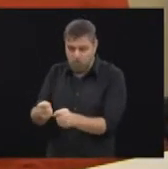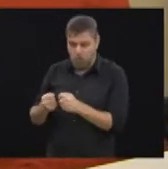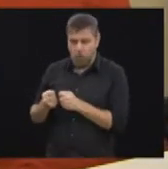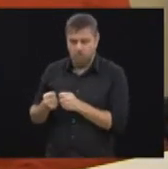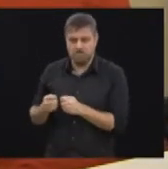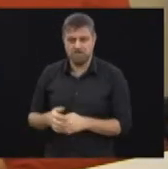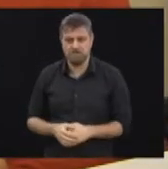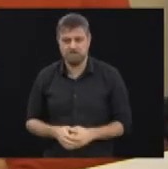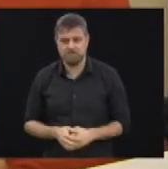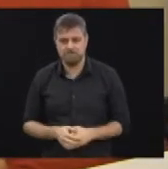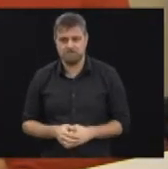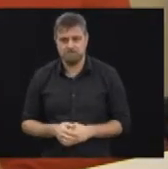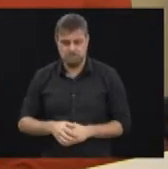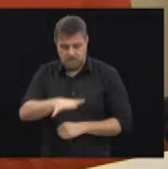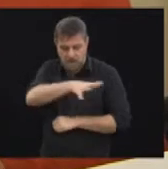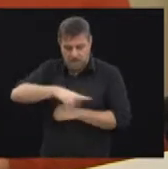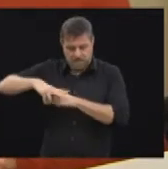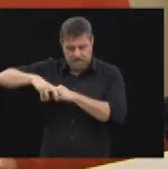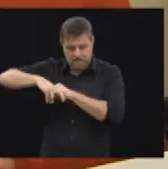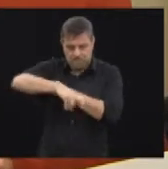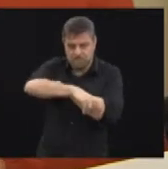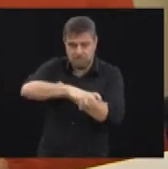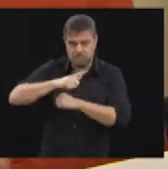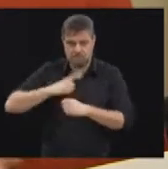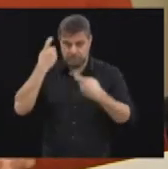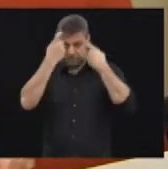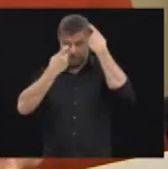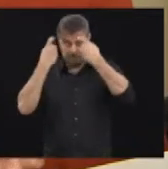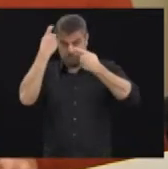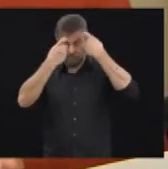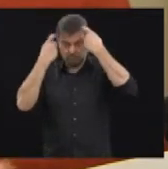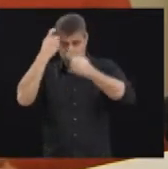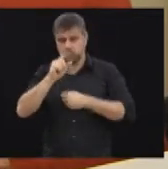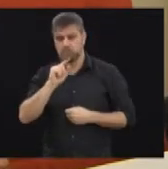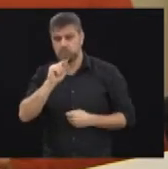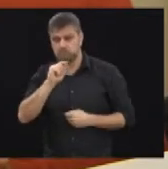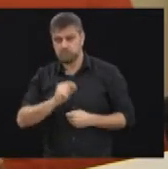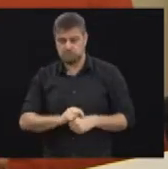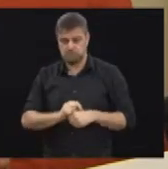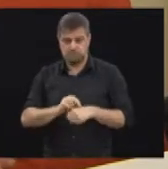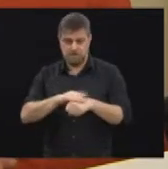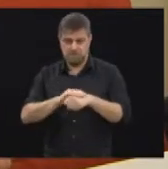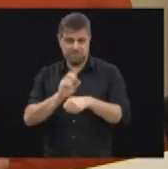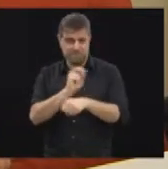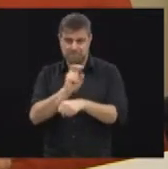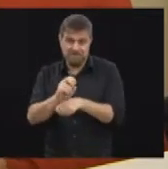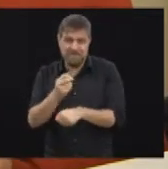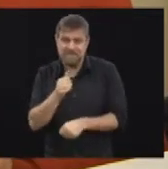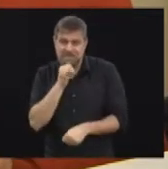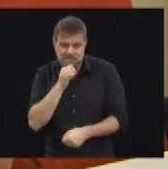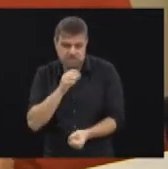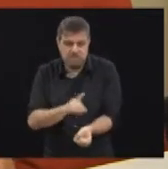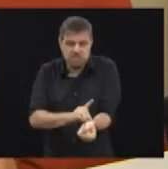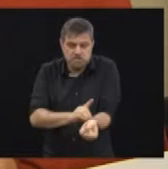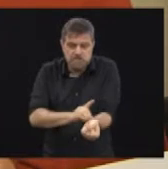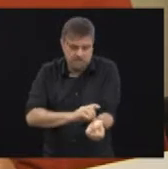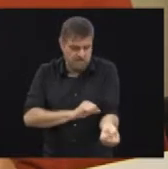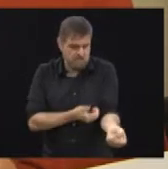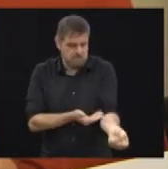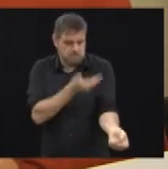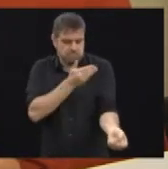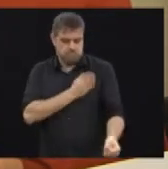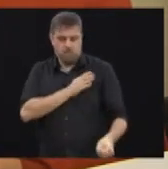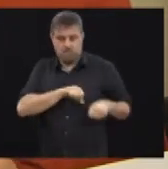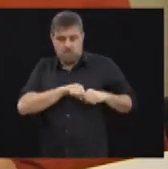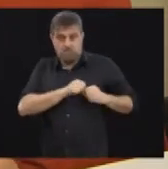transmissíveis. É aí que a epidemiologia começa a aumentar a sua preocupação com as não transmissíveis, que são o diabetes,